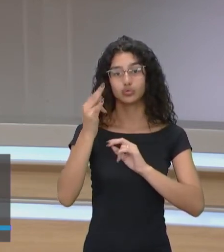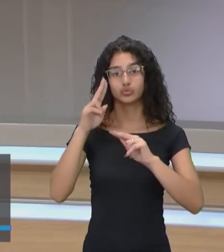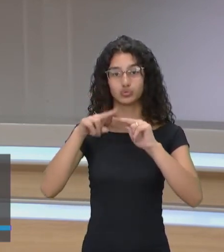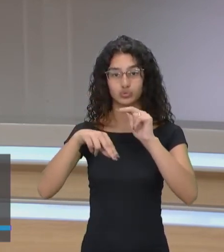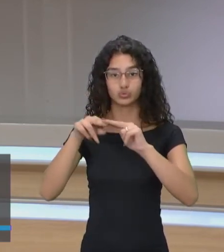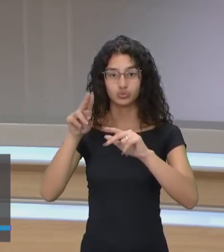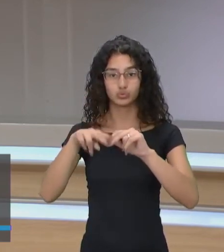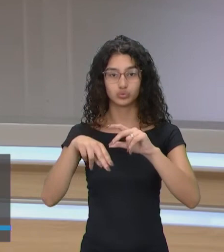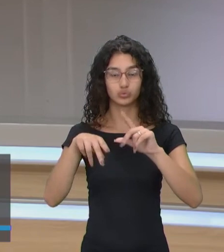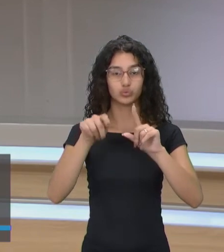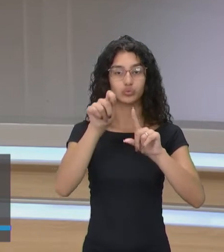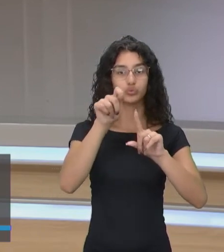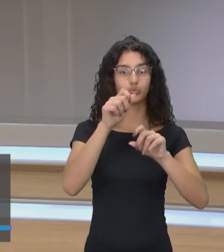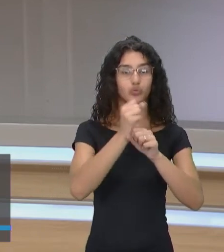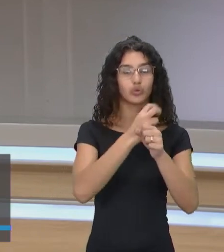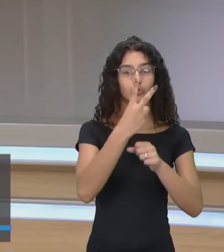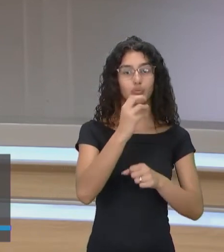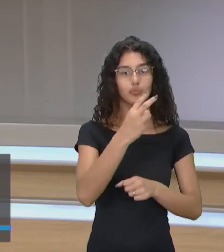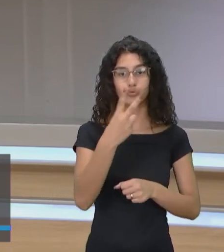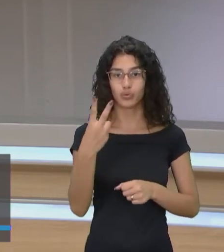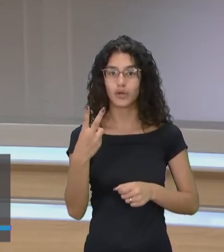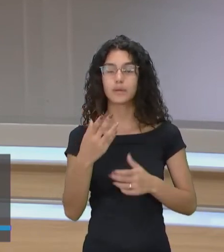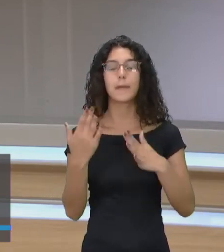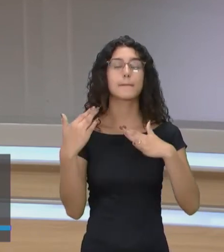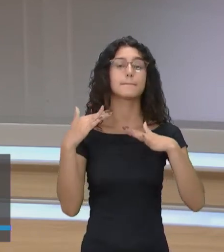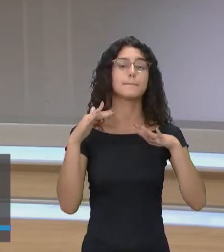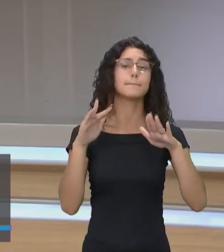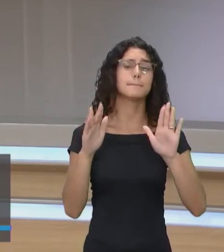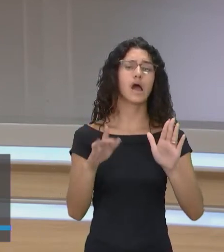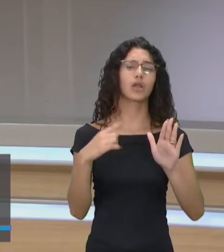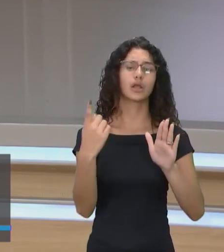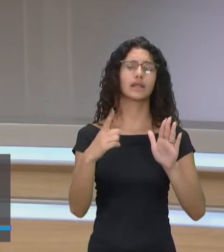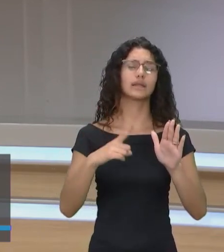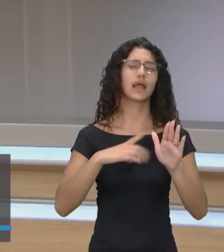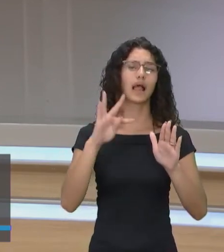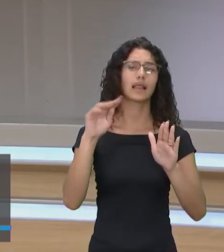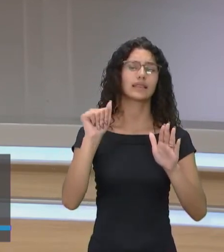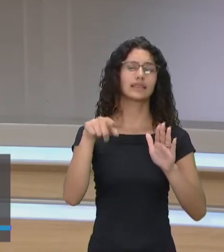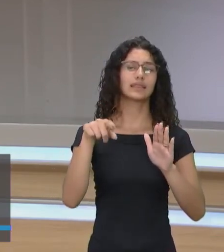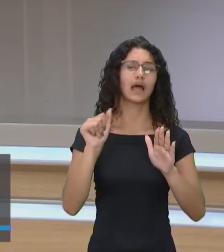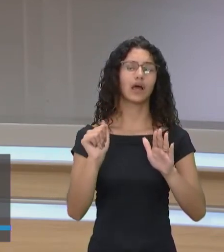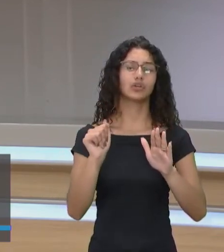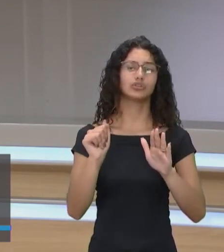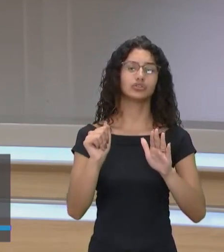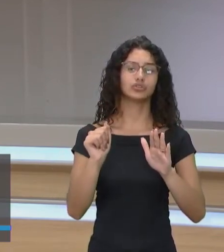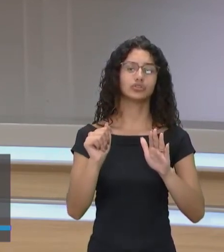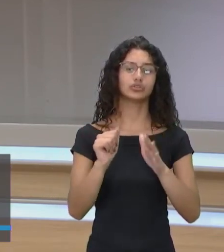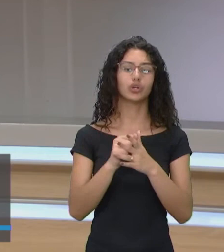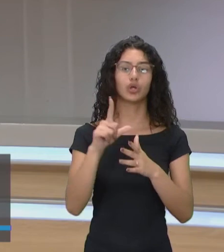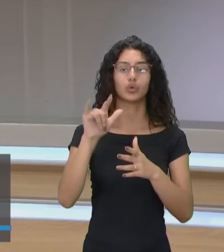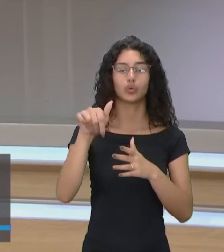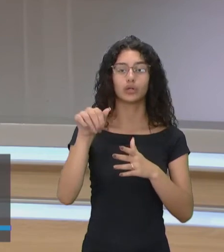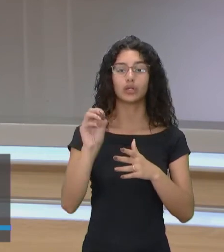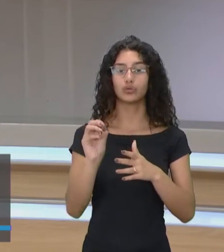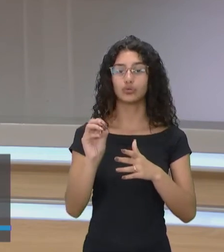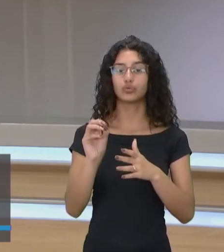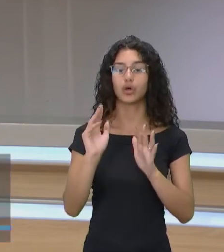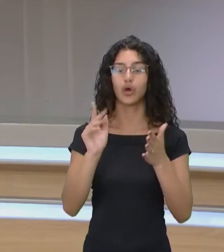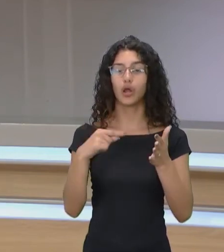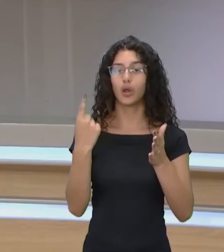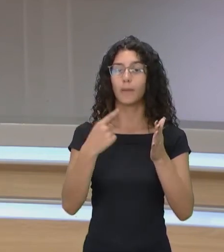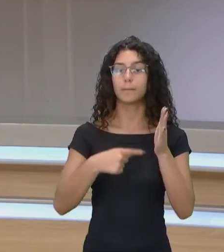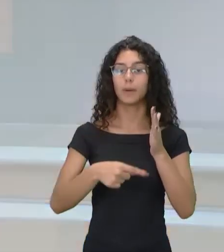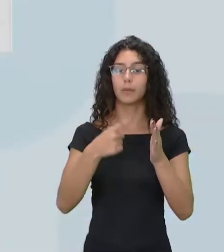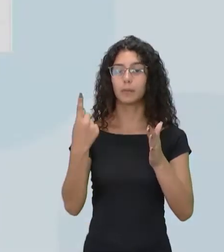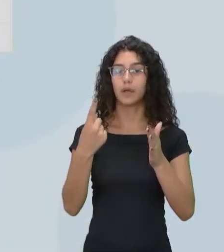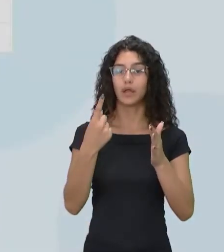Sim. Mas, saindo disso, a gente tem o quê? A taxa do lixo para essa previsão. A gente pegou aqui a